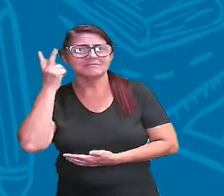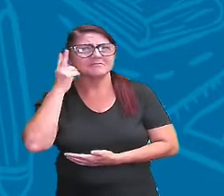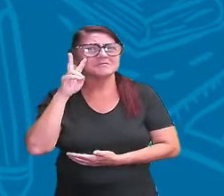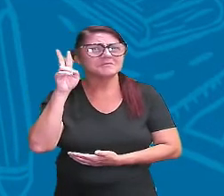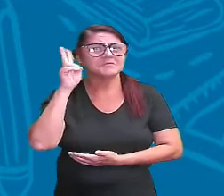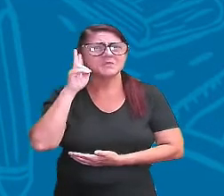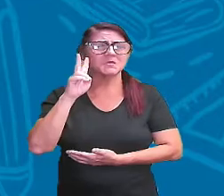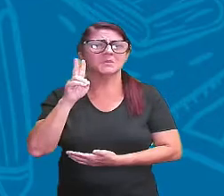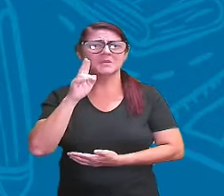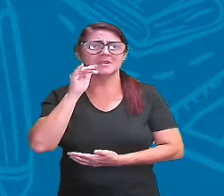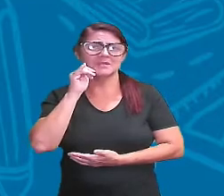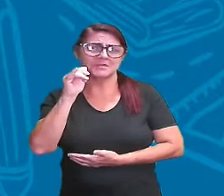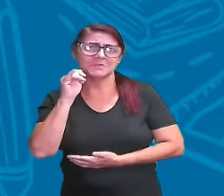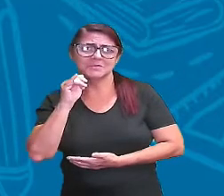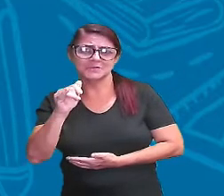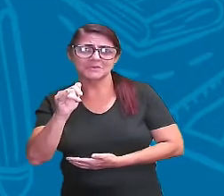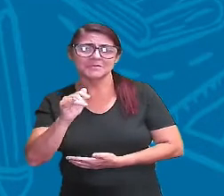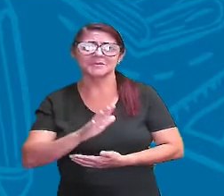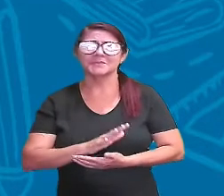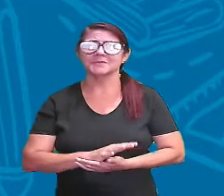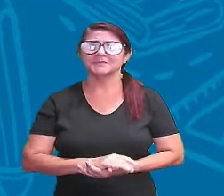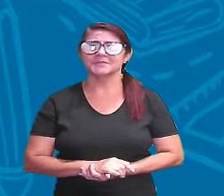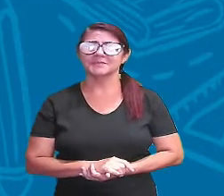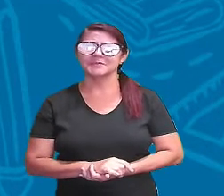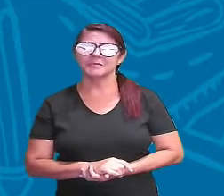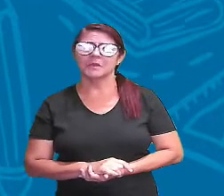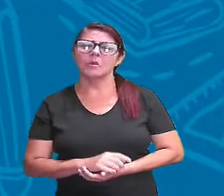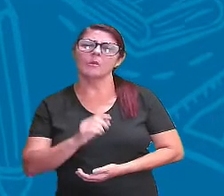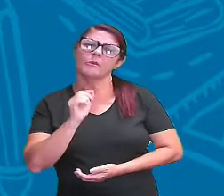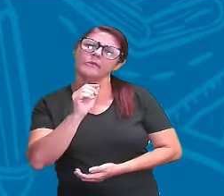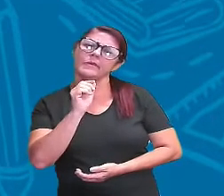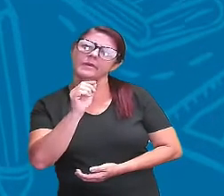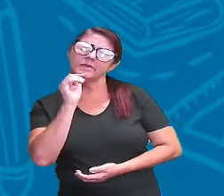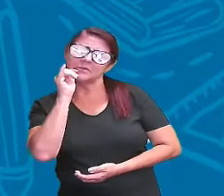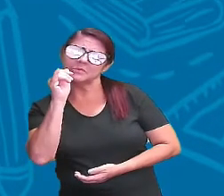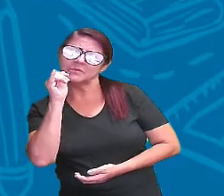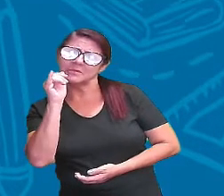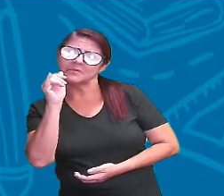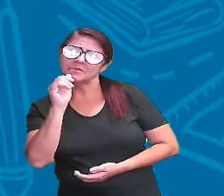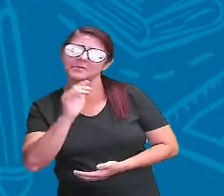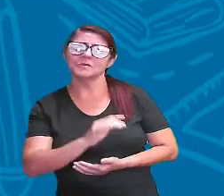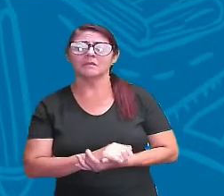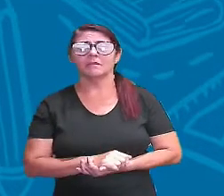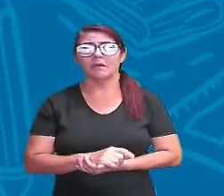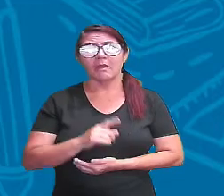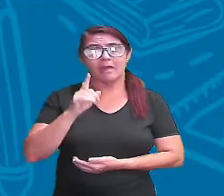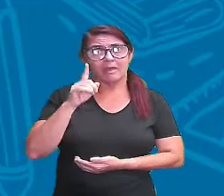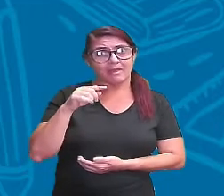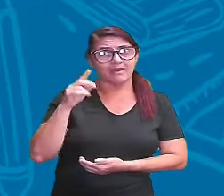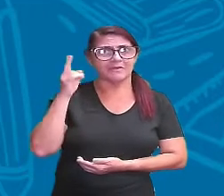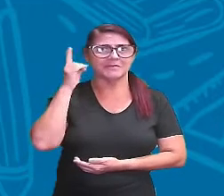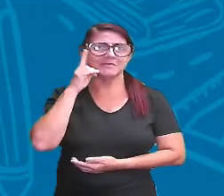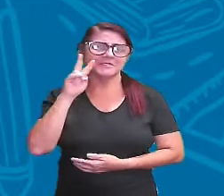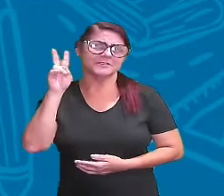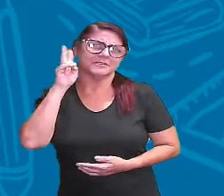Ouvido contos. Então, o que é um conto? Né? Conto é uma